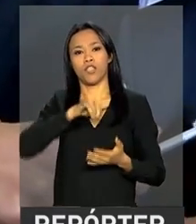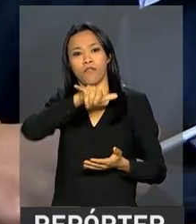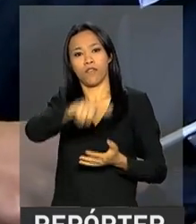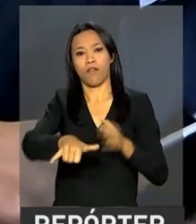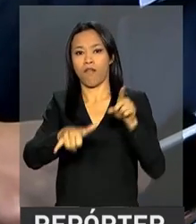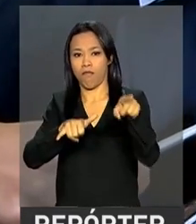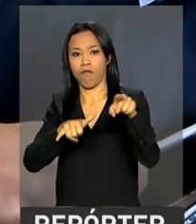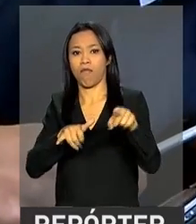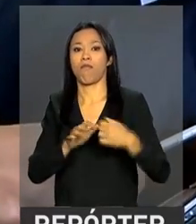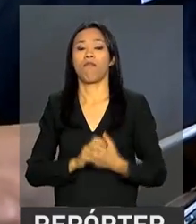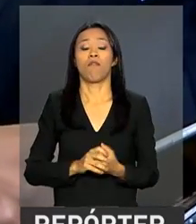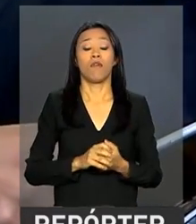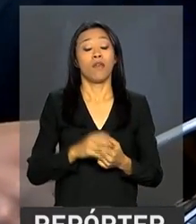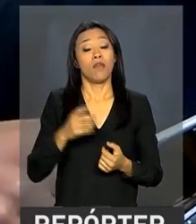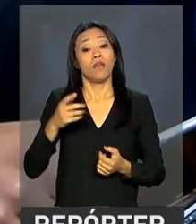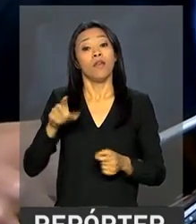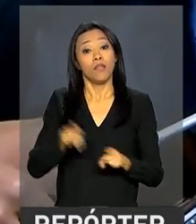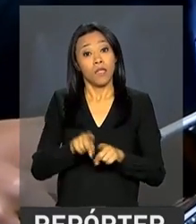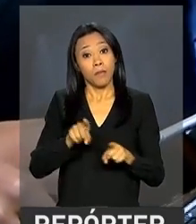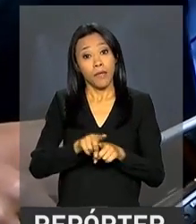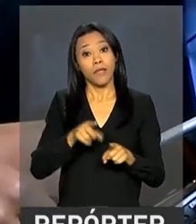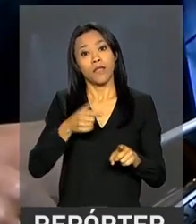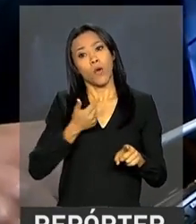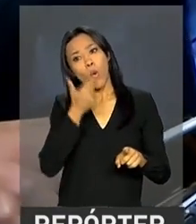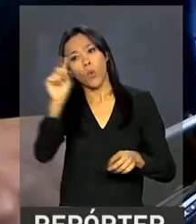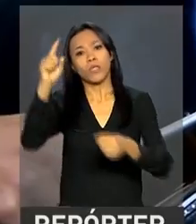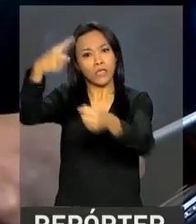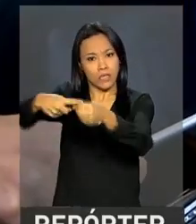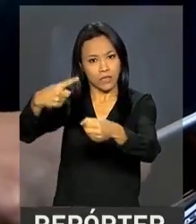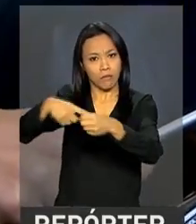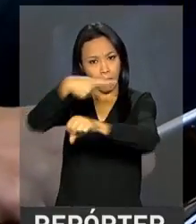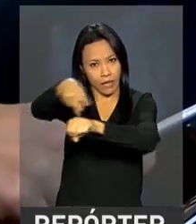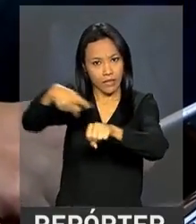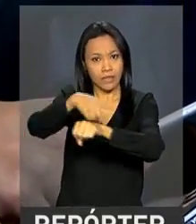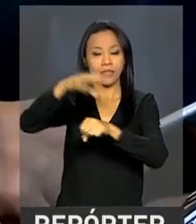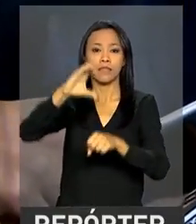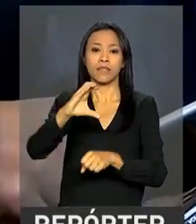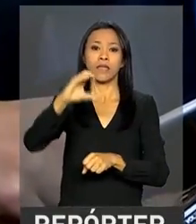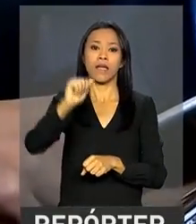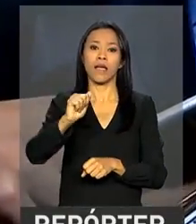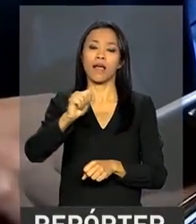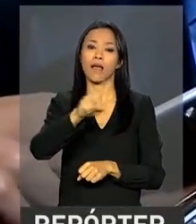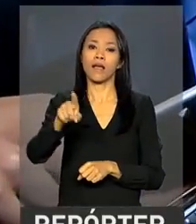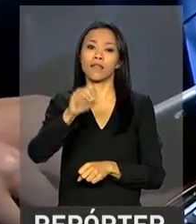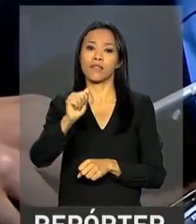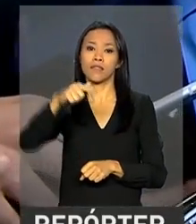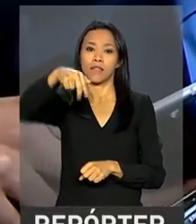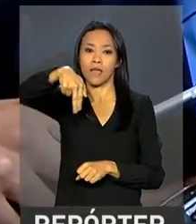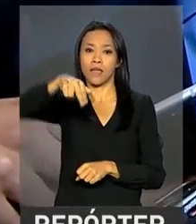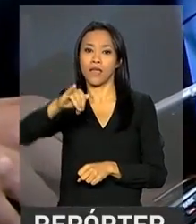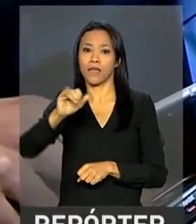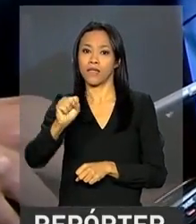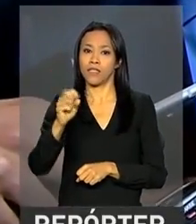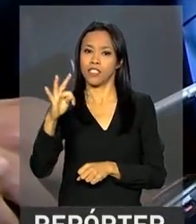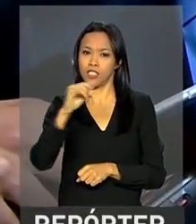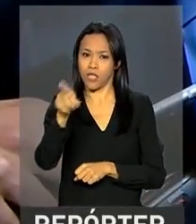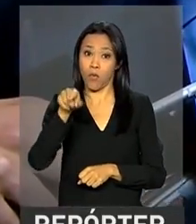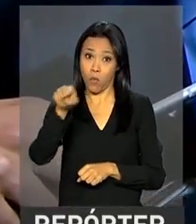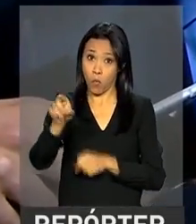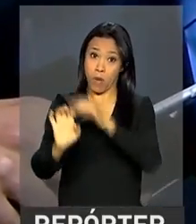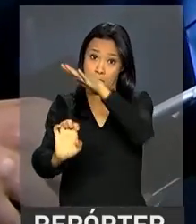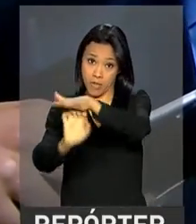E agora, interessante, parando em Astana, no Cazaquistão, um grande empresário de lá foi me visitar